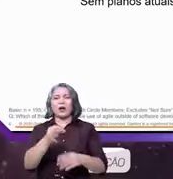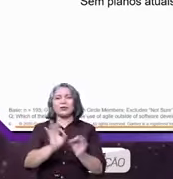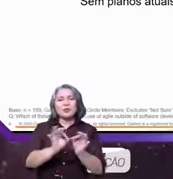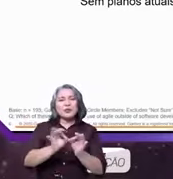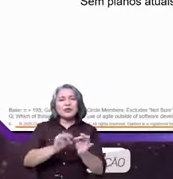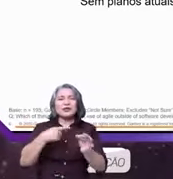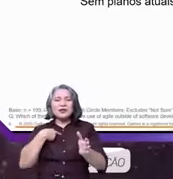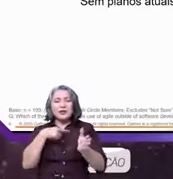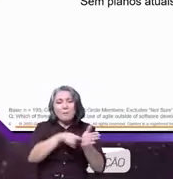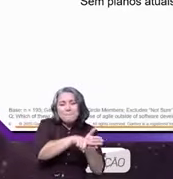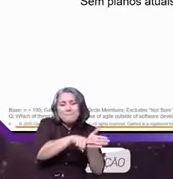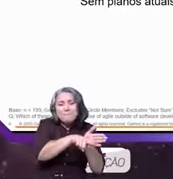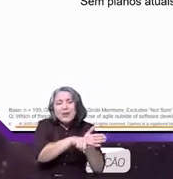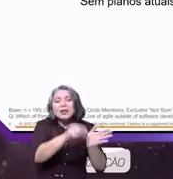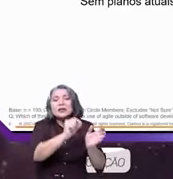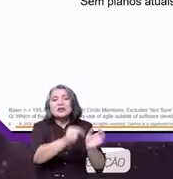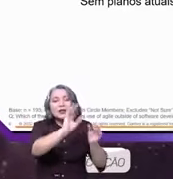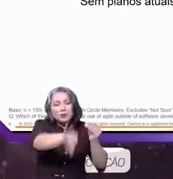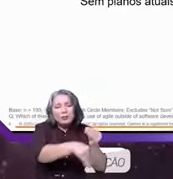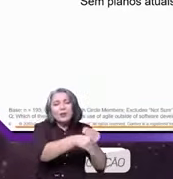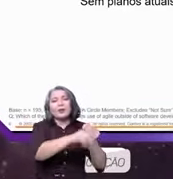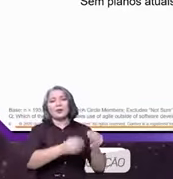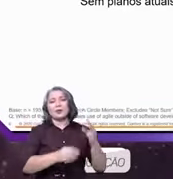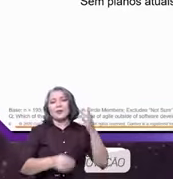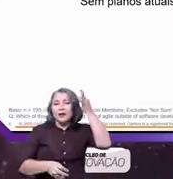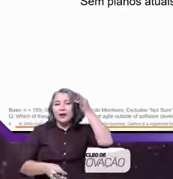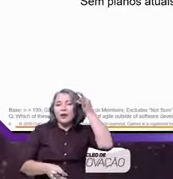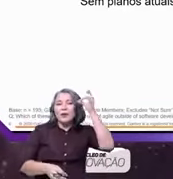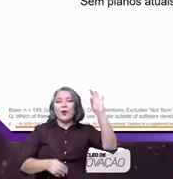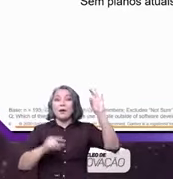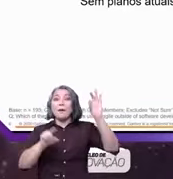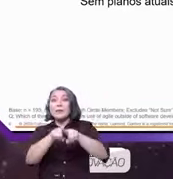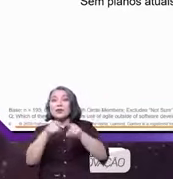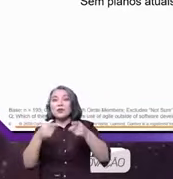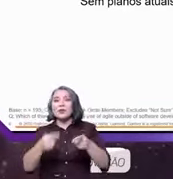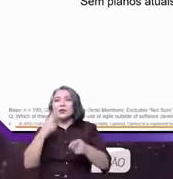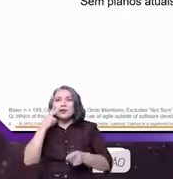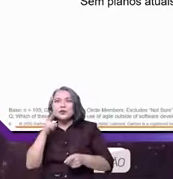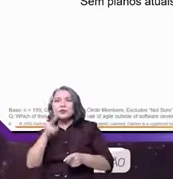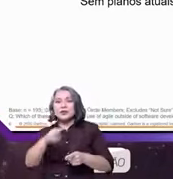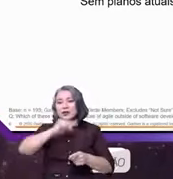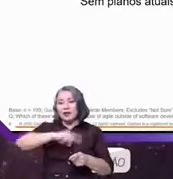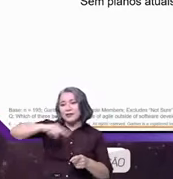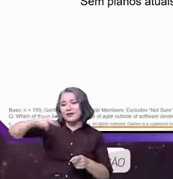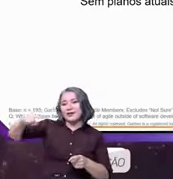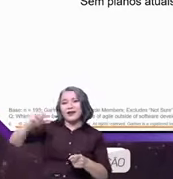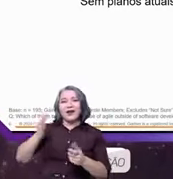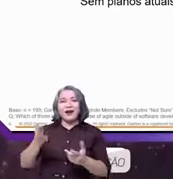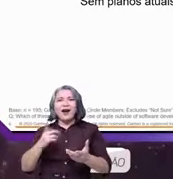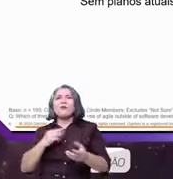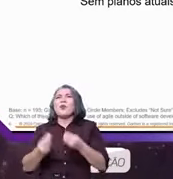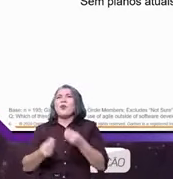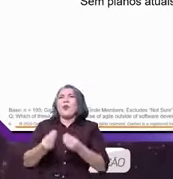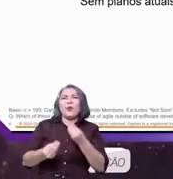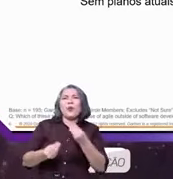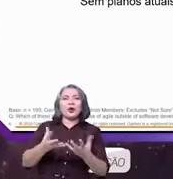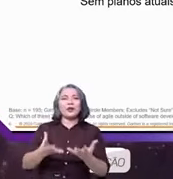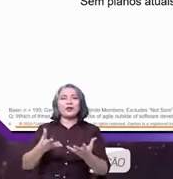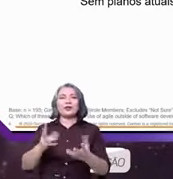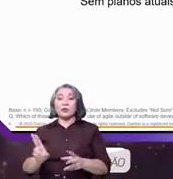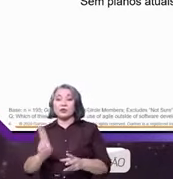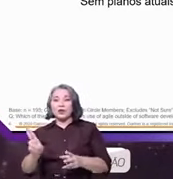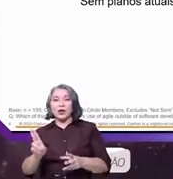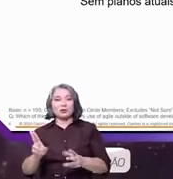para implantação. Mas quando nós olhamos tudo isso, tanto quem está usando e quem está